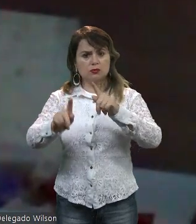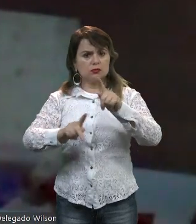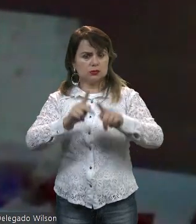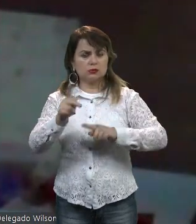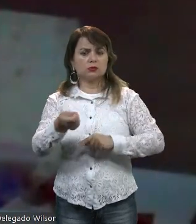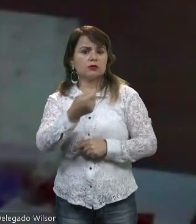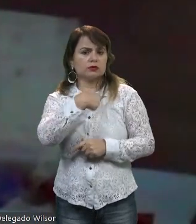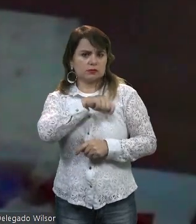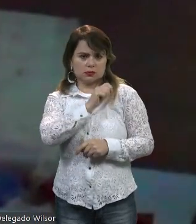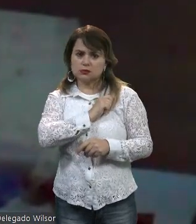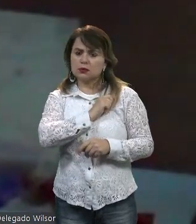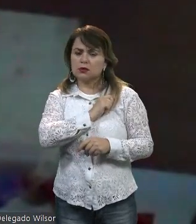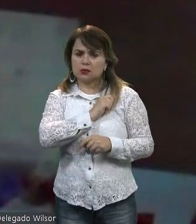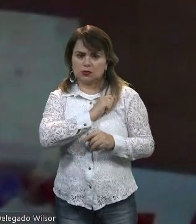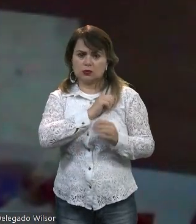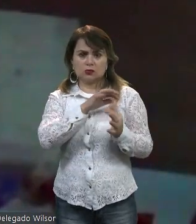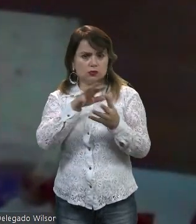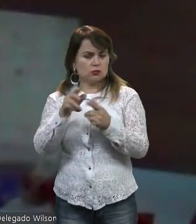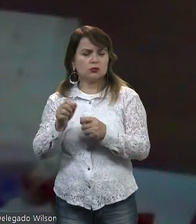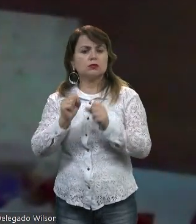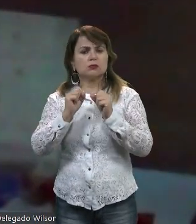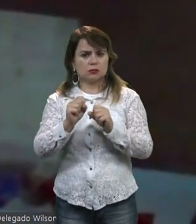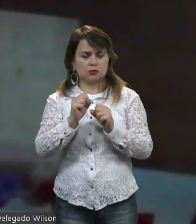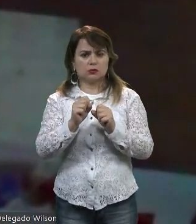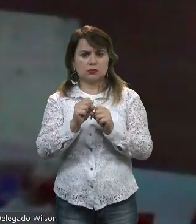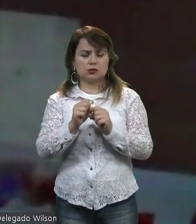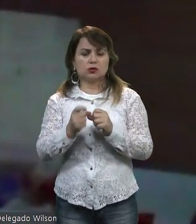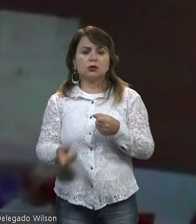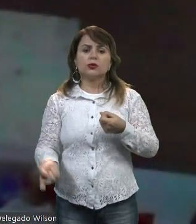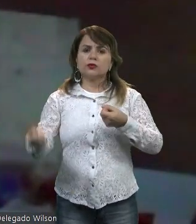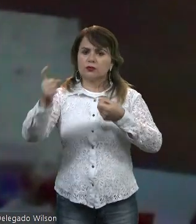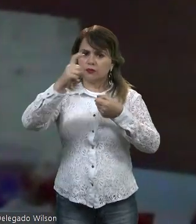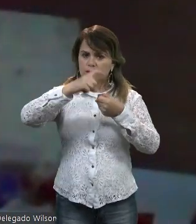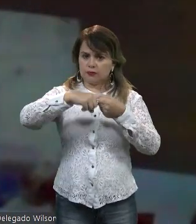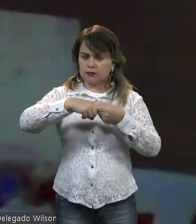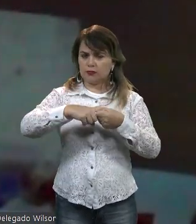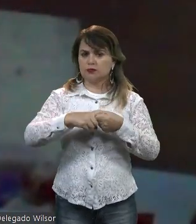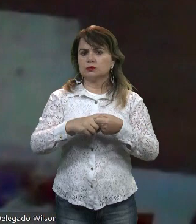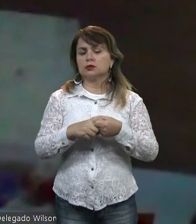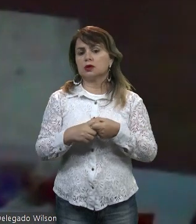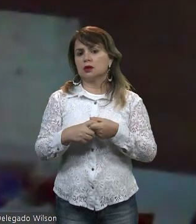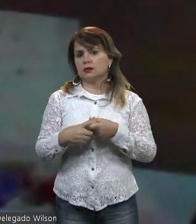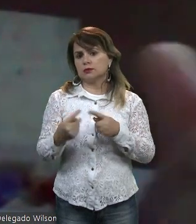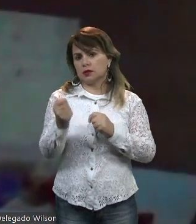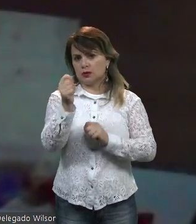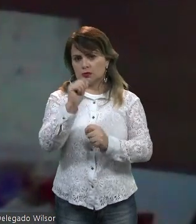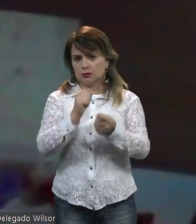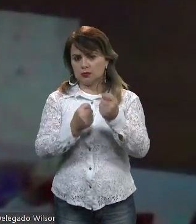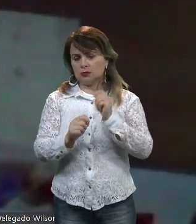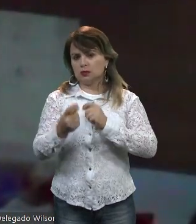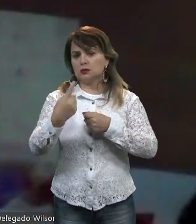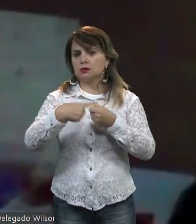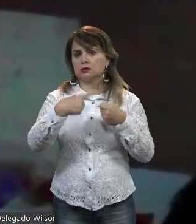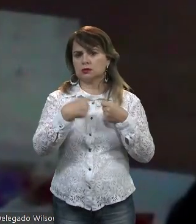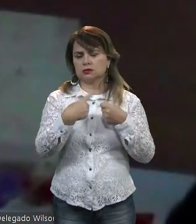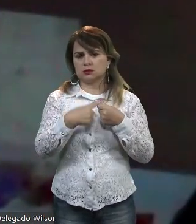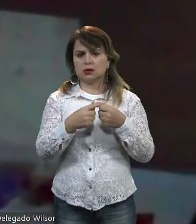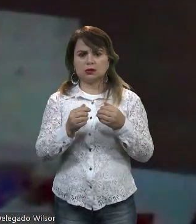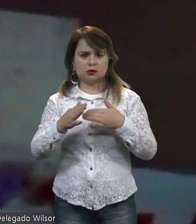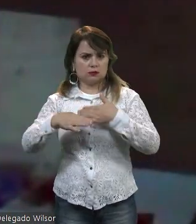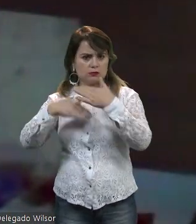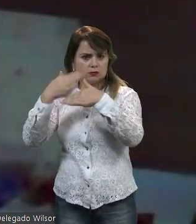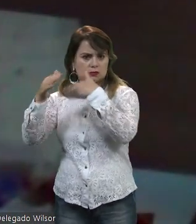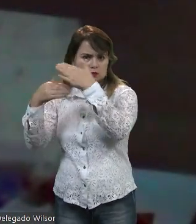perdida essa iniciativa de retomada da economia da nossa cidade de Marília e desenvolvimento dela. É isso, presidente, que eu queria deixar nesse